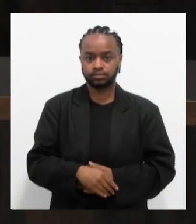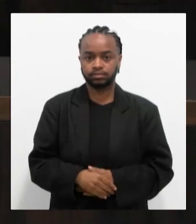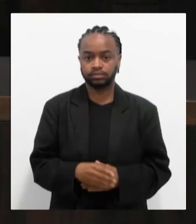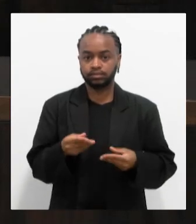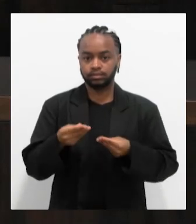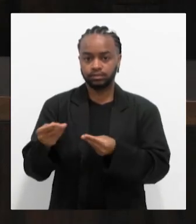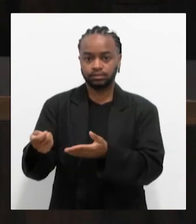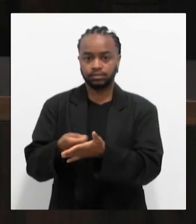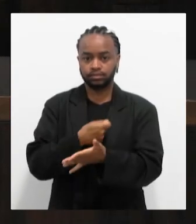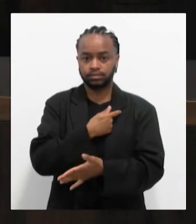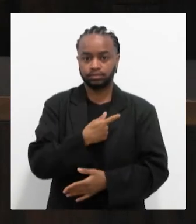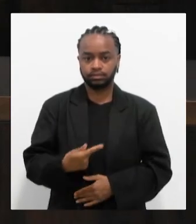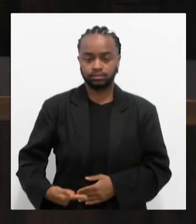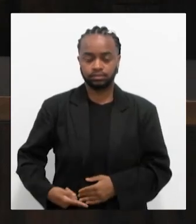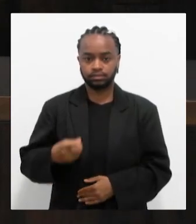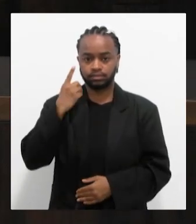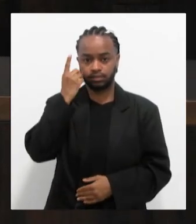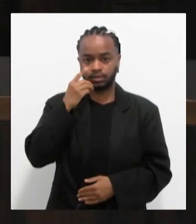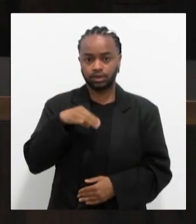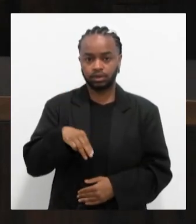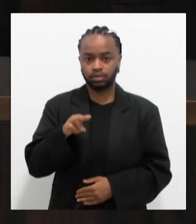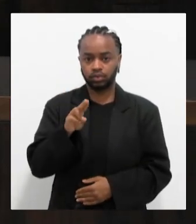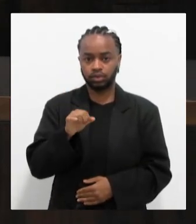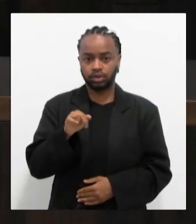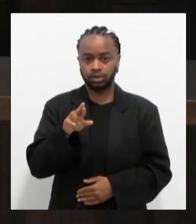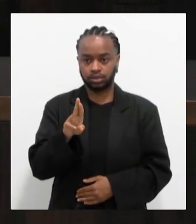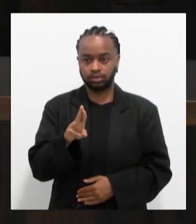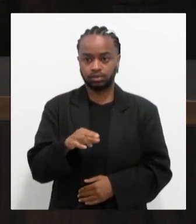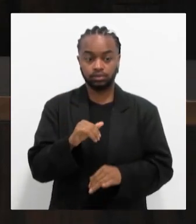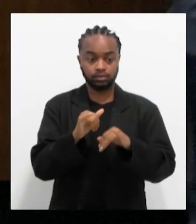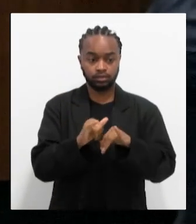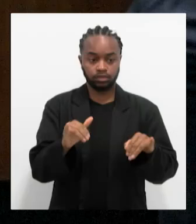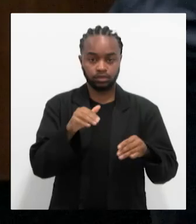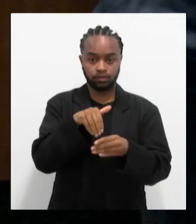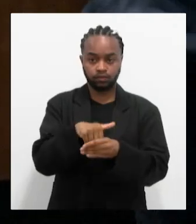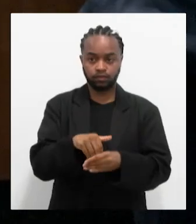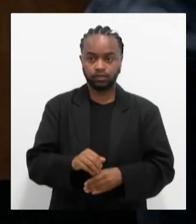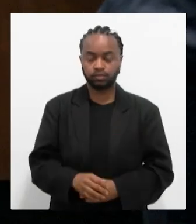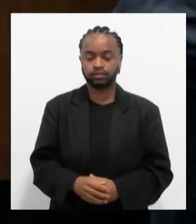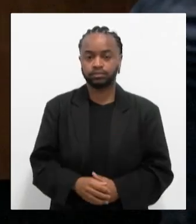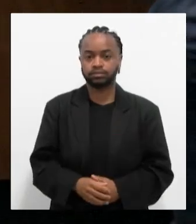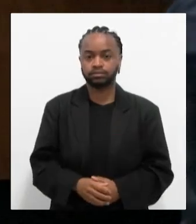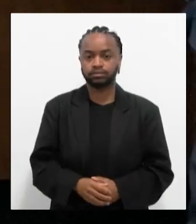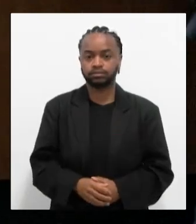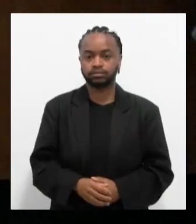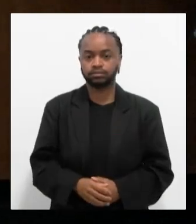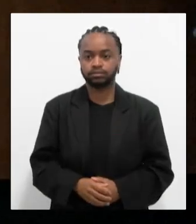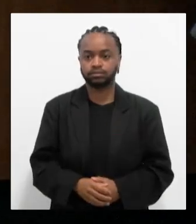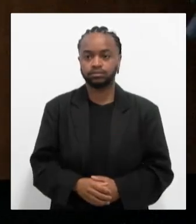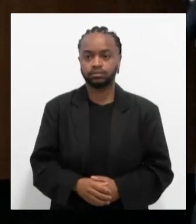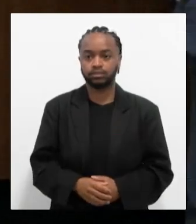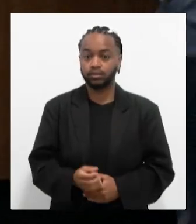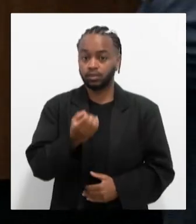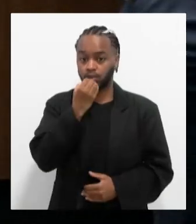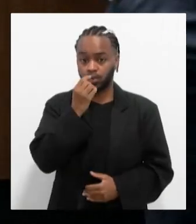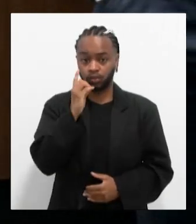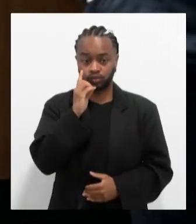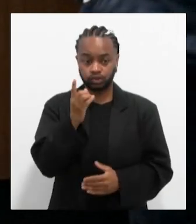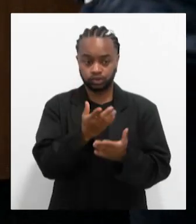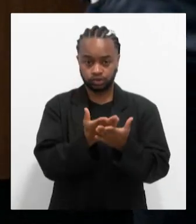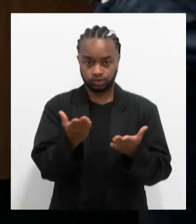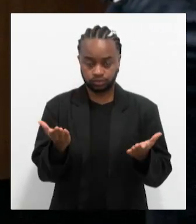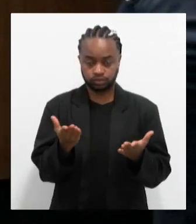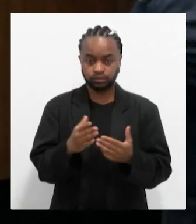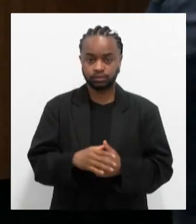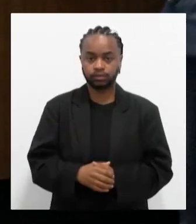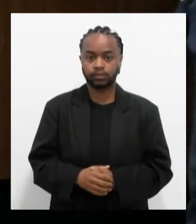vai autógrafo. Deputado Munir. Declaração de voto, presidente. Eu queria, primeiramente, bom dia, presidente.